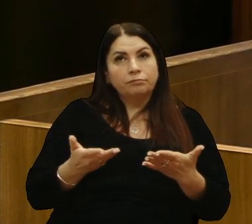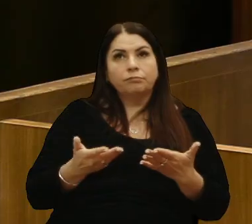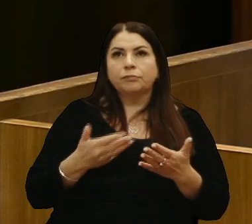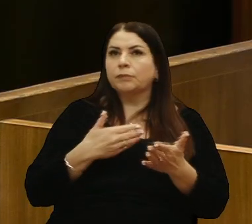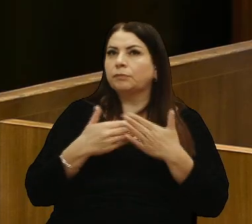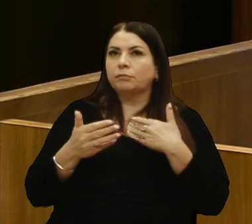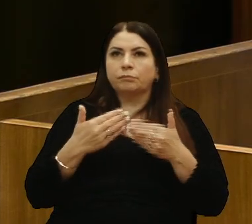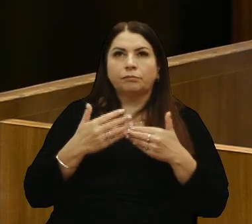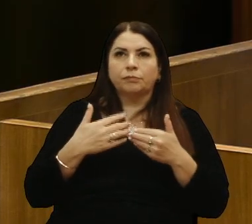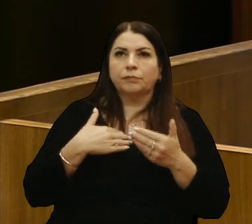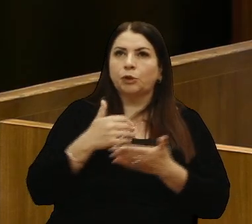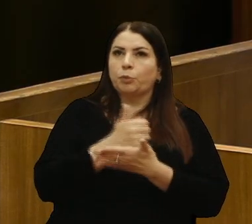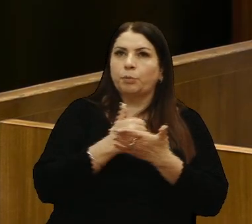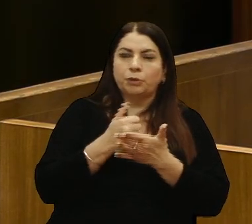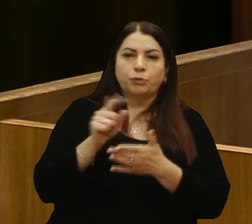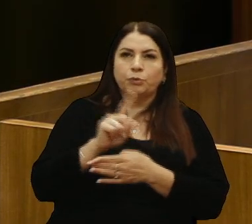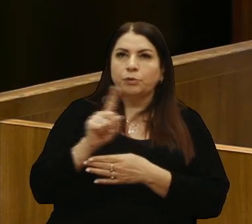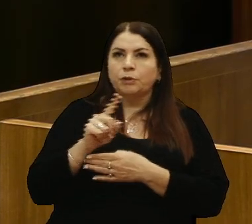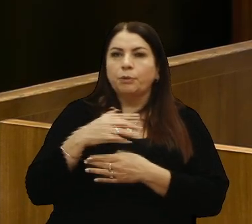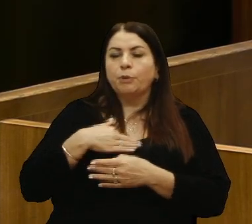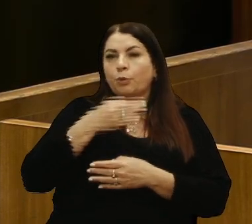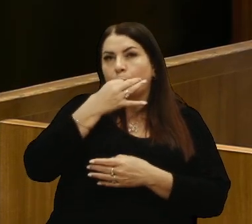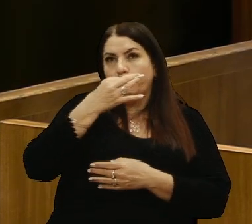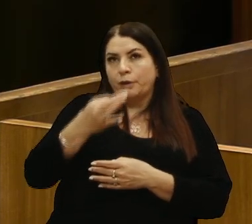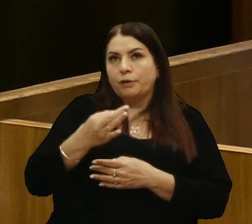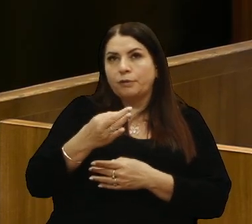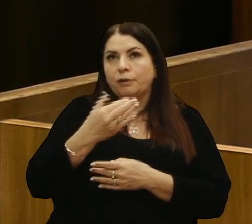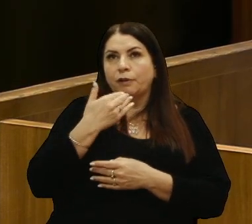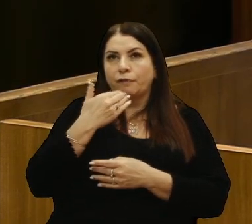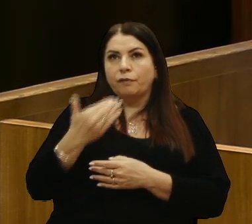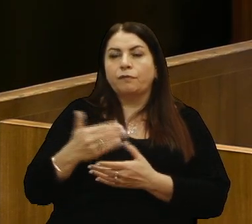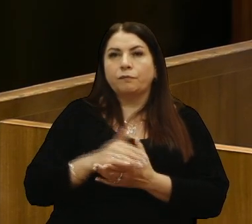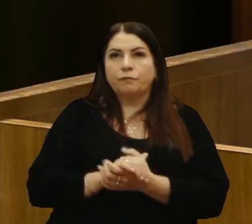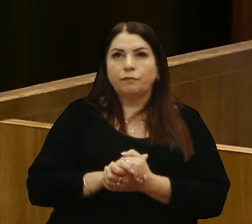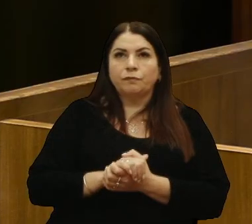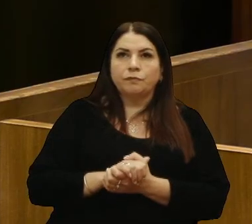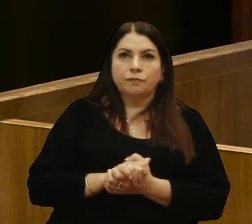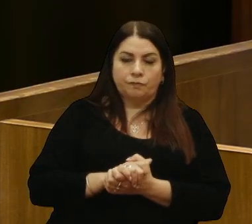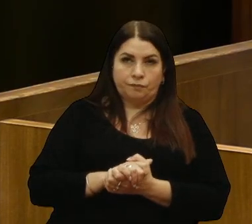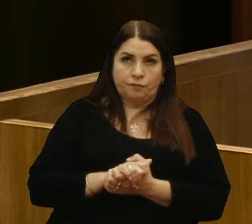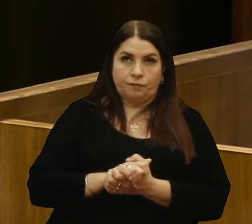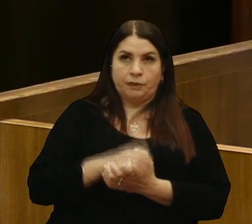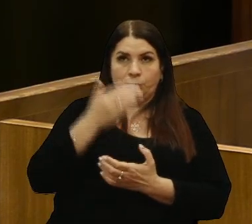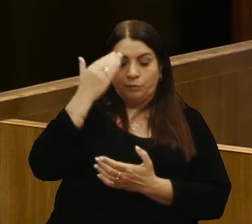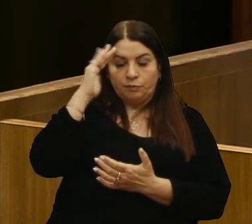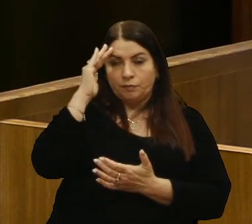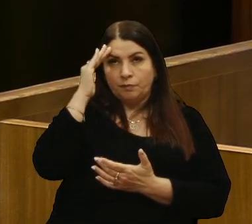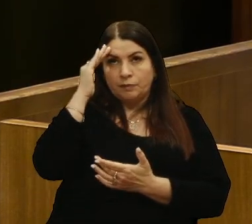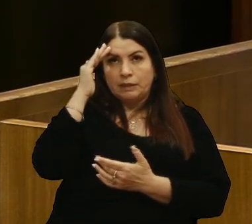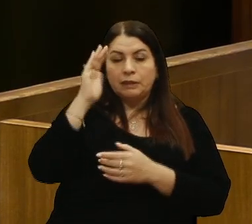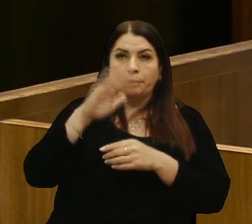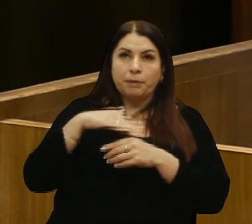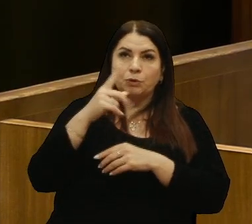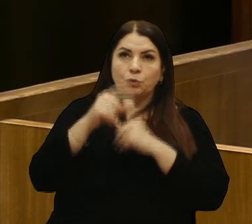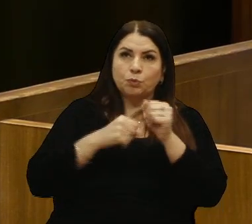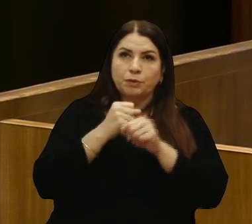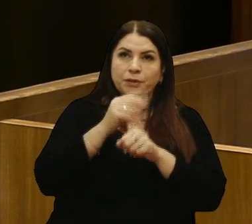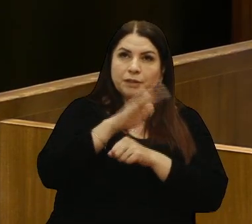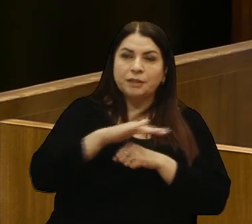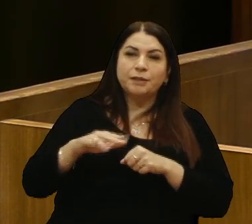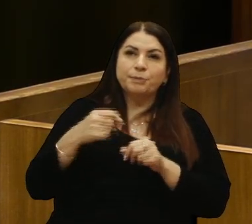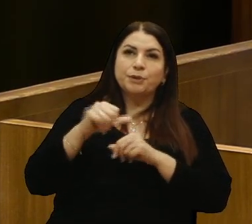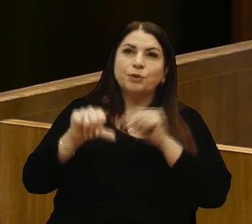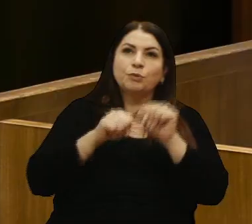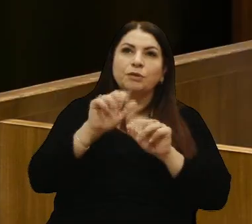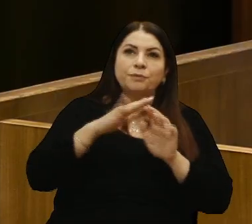independente de eu ser base ou não, o meu posicionamento é a favor. O meu entendimento é que mais um ano essas crianças iriam precisar trocar